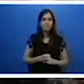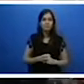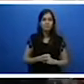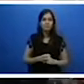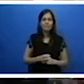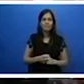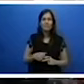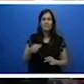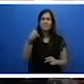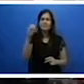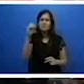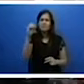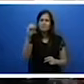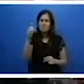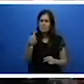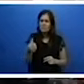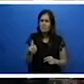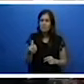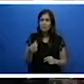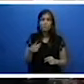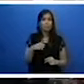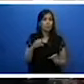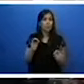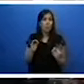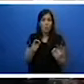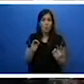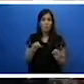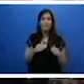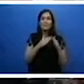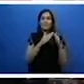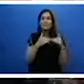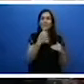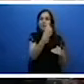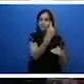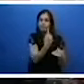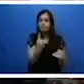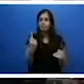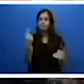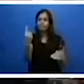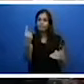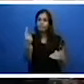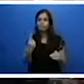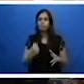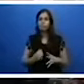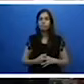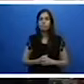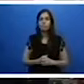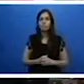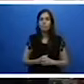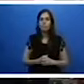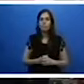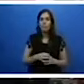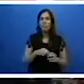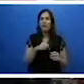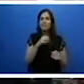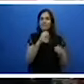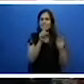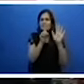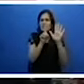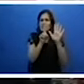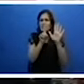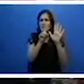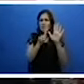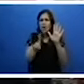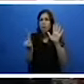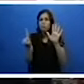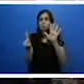não consigo tirar 6 de zero, vou usar o recurso, né, de pegar aqui na dezena, fica valendo 5. Passo